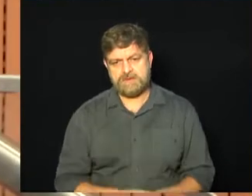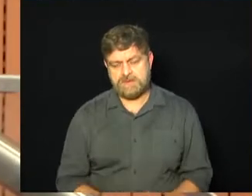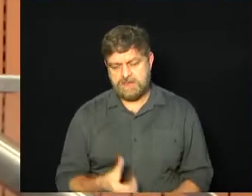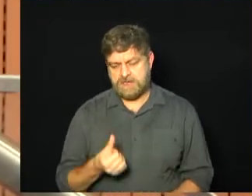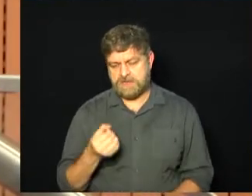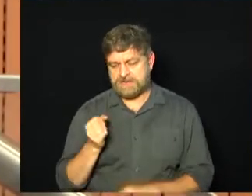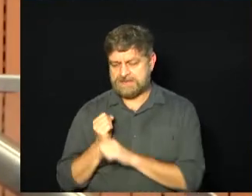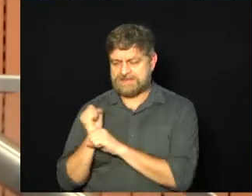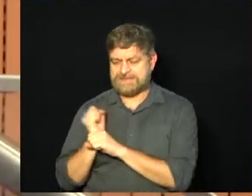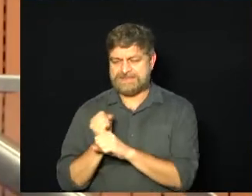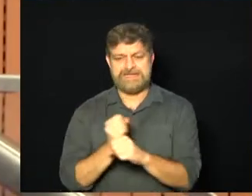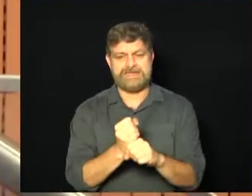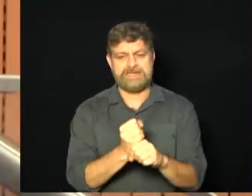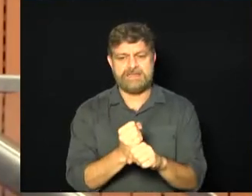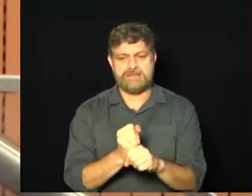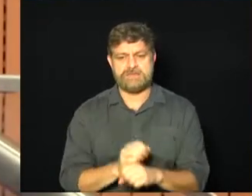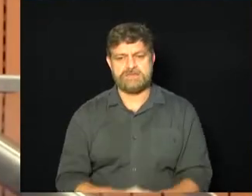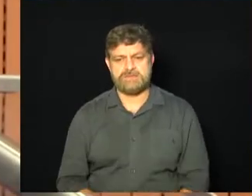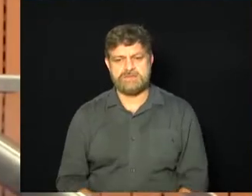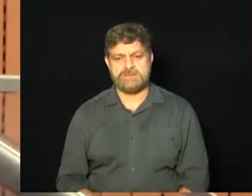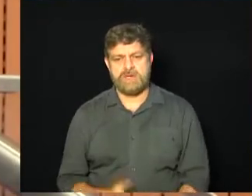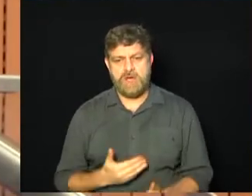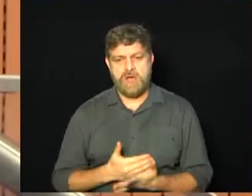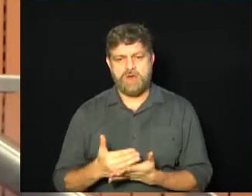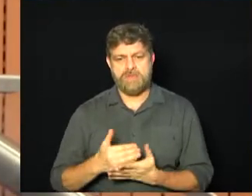anos, talvez. Comecei na década de 50.